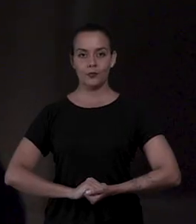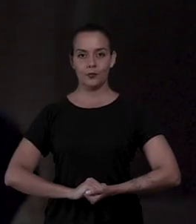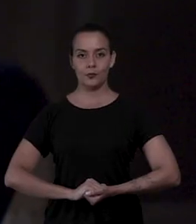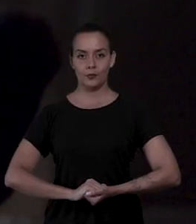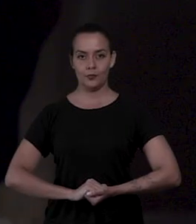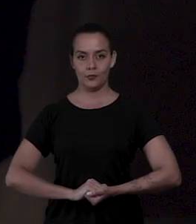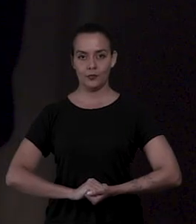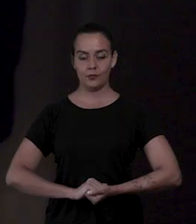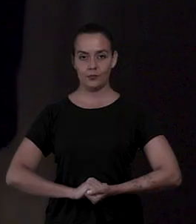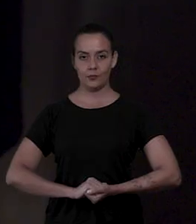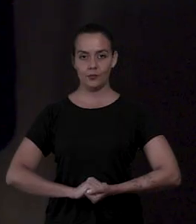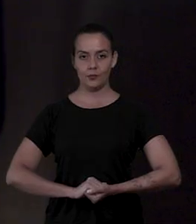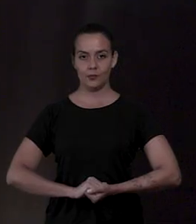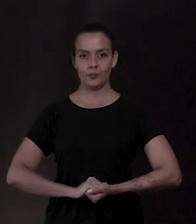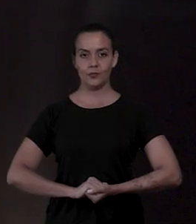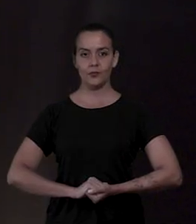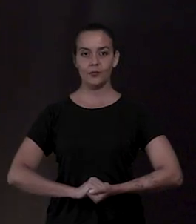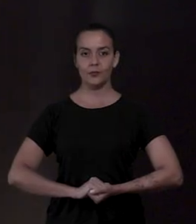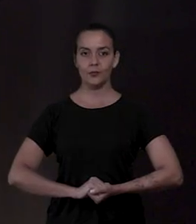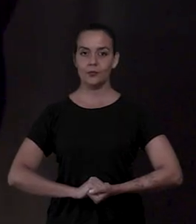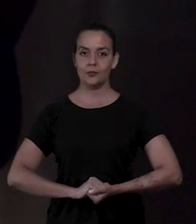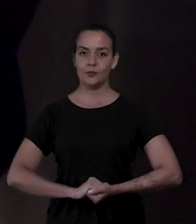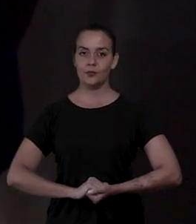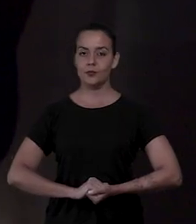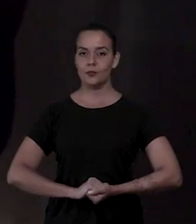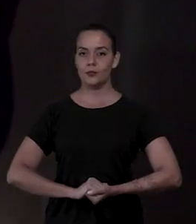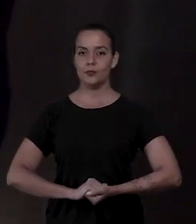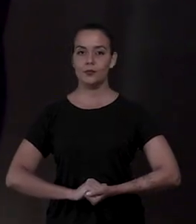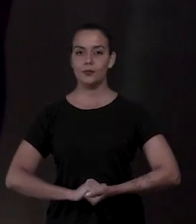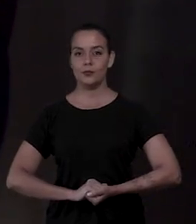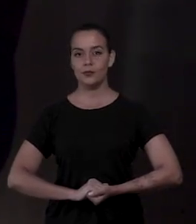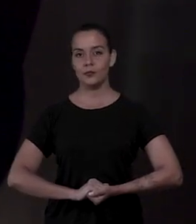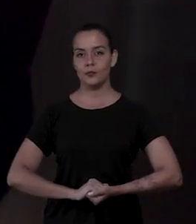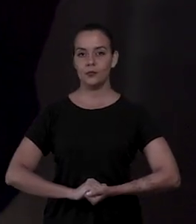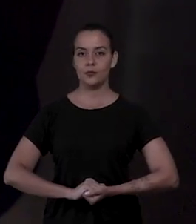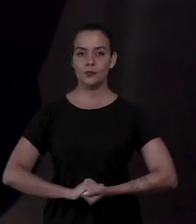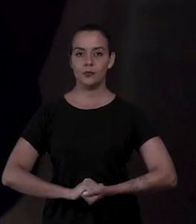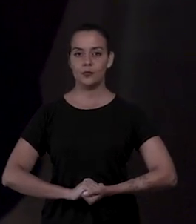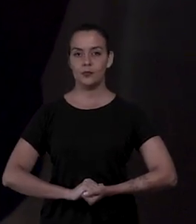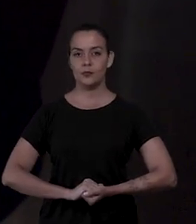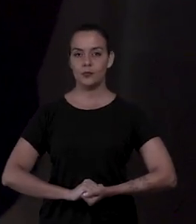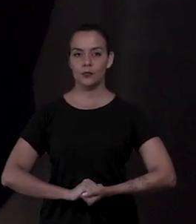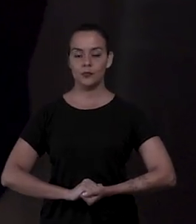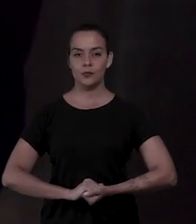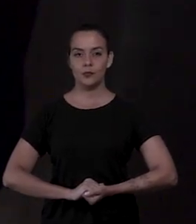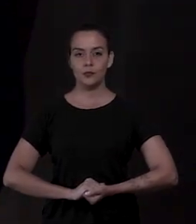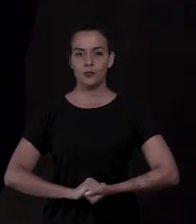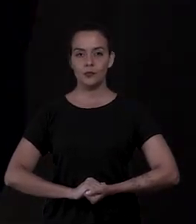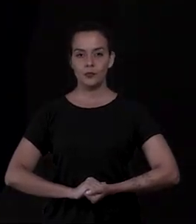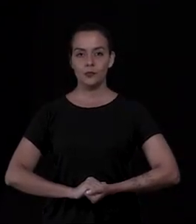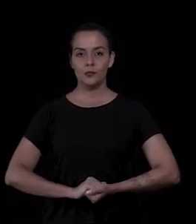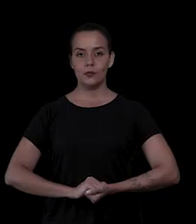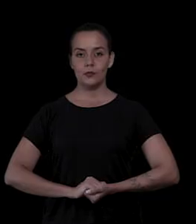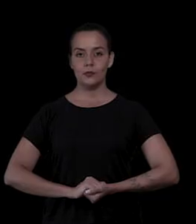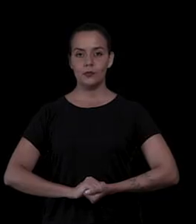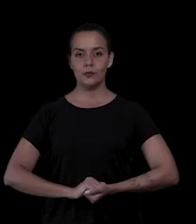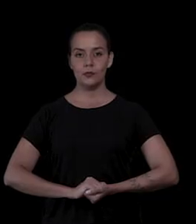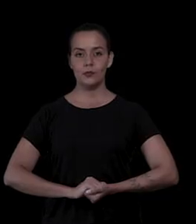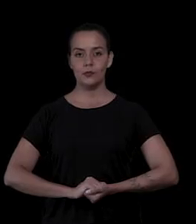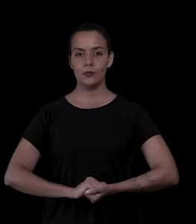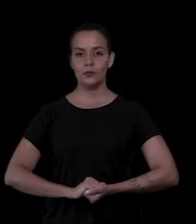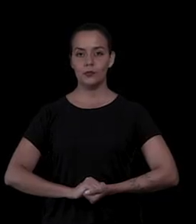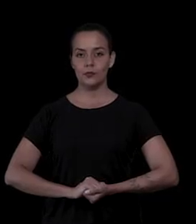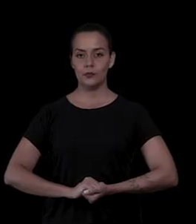Vista pelas costas, a silhueta de uma mulher. De frente para uma janela com cortina, ela se espreguiça. Sobre fundo preto, em letras